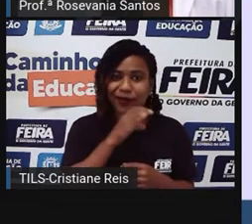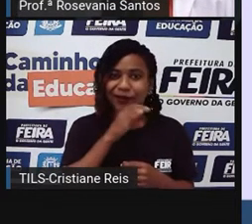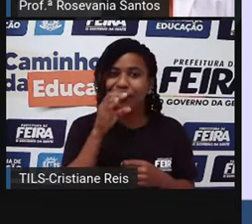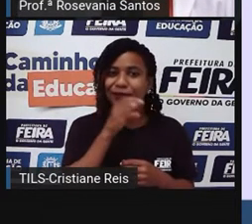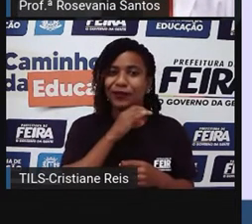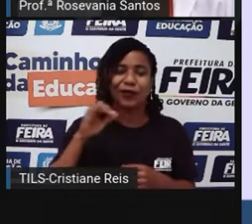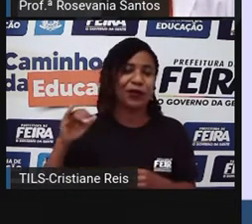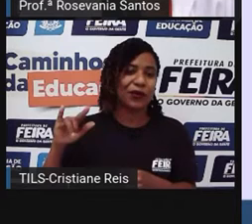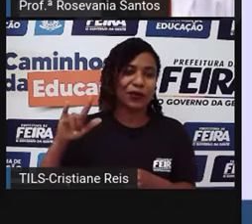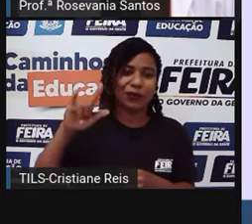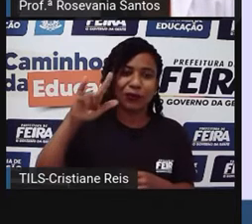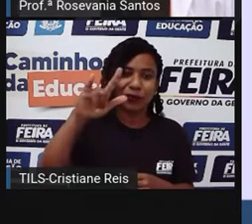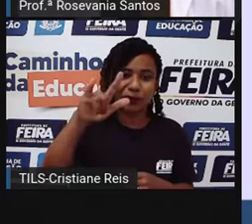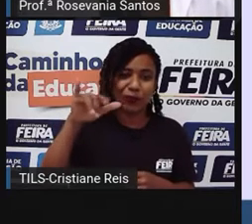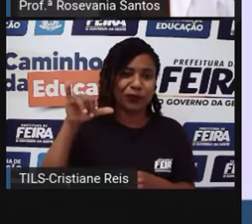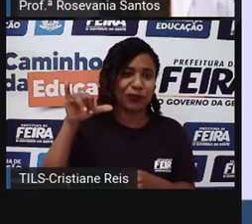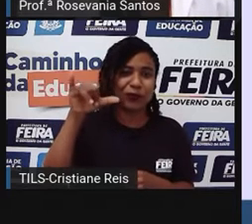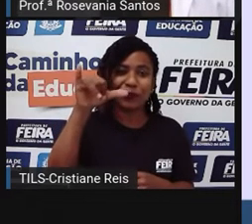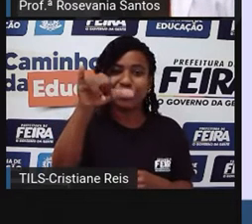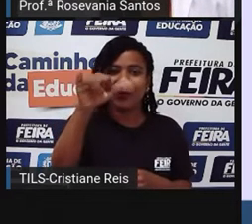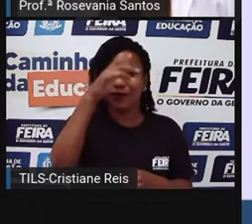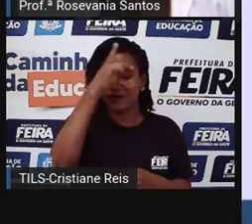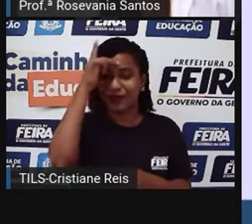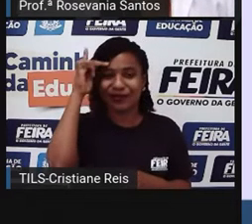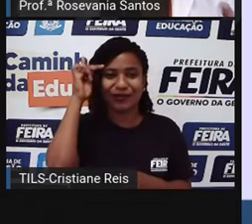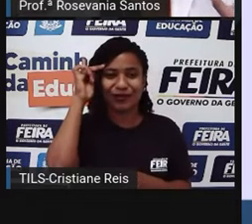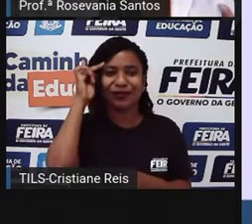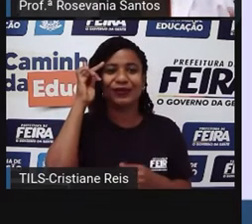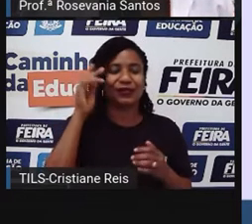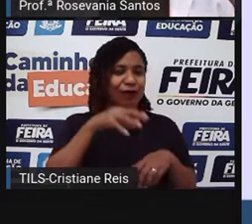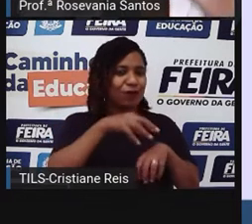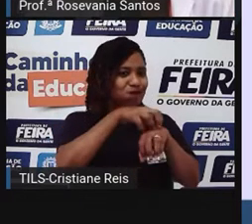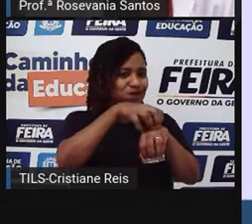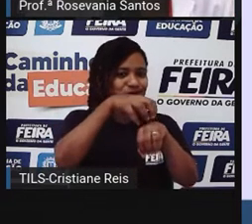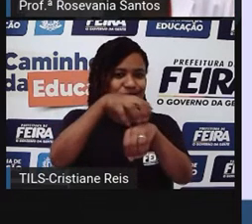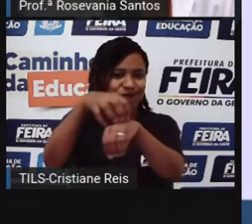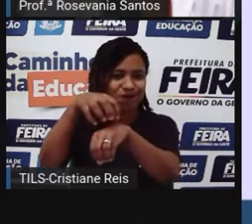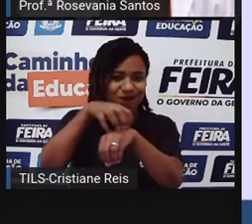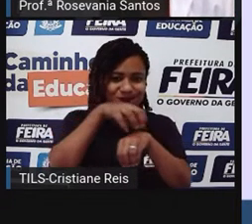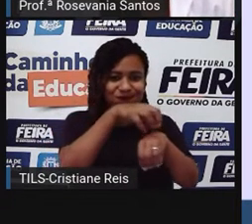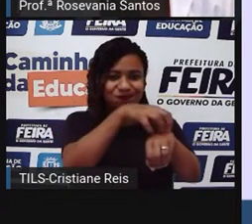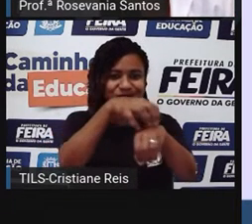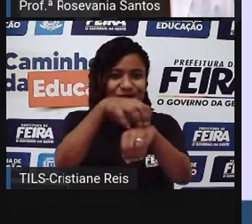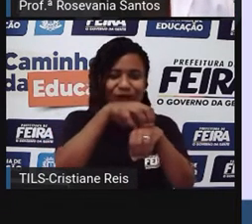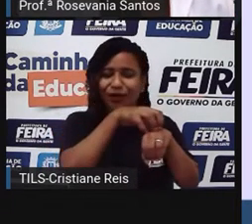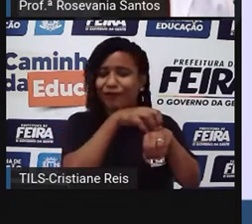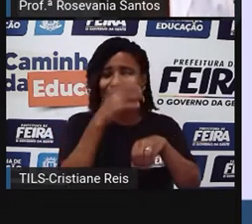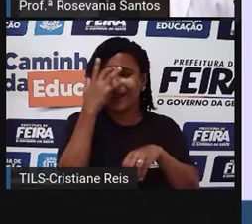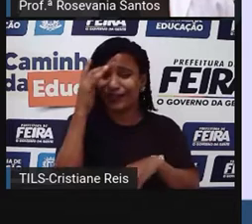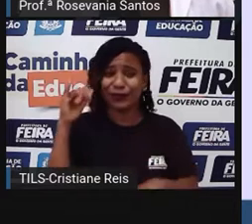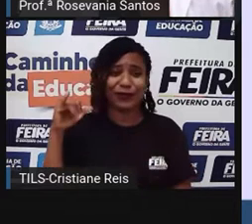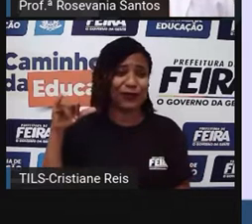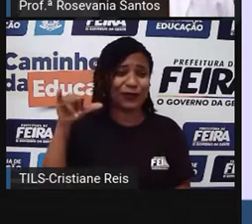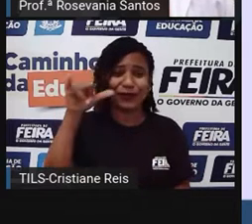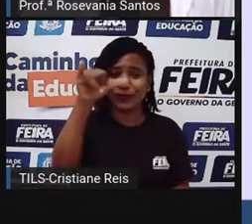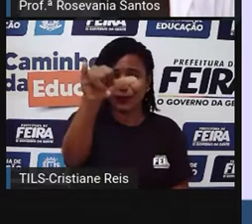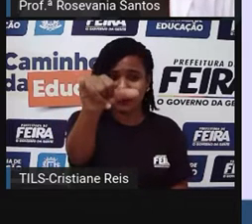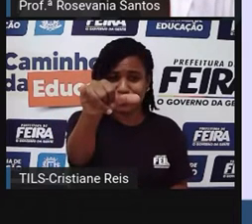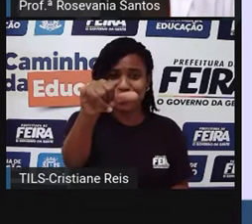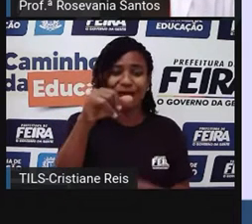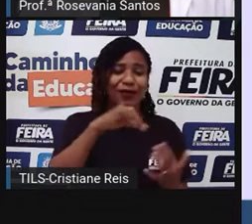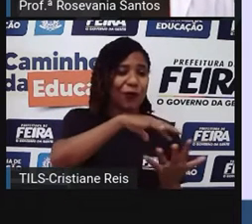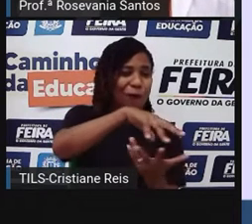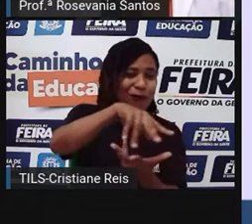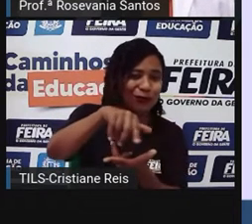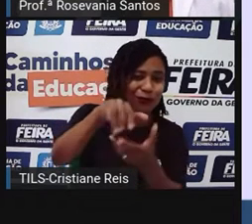uma quantidade maior de pessoas, e é como quase assim que se tivesse encolhido esse mundo. O que antes, né, lembra do início, quando a